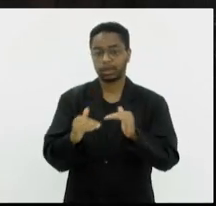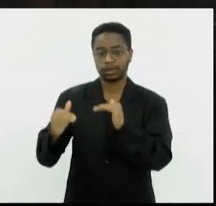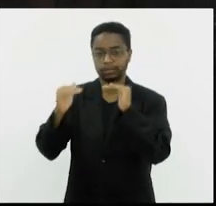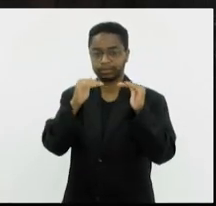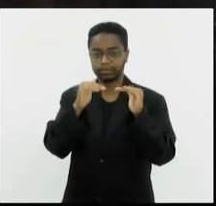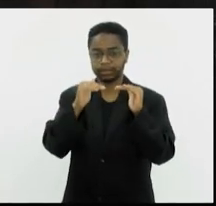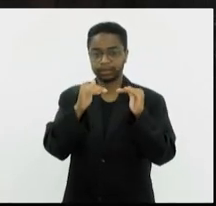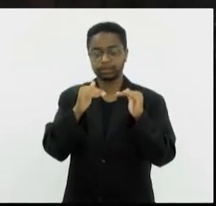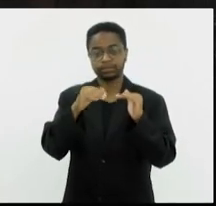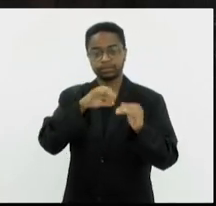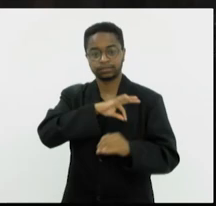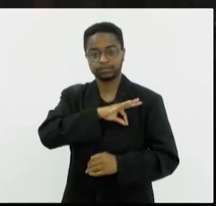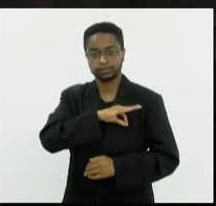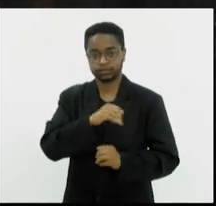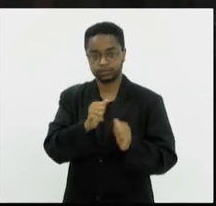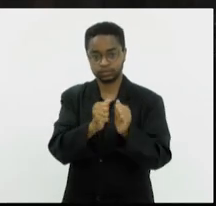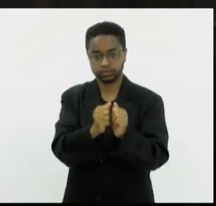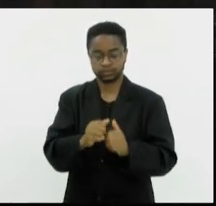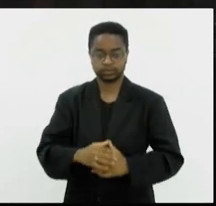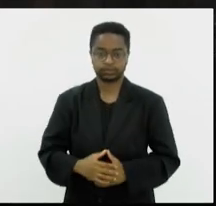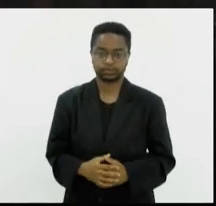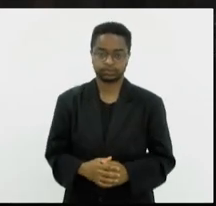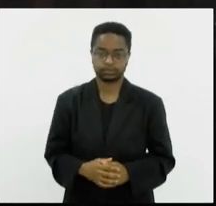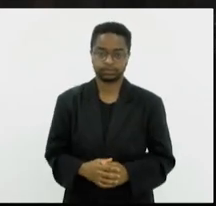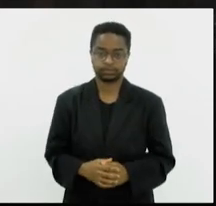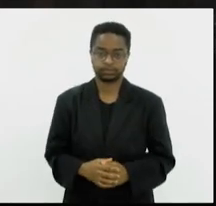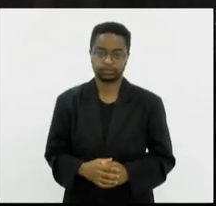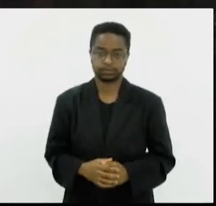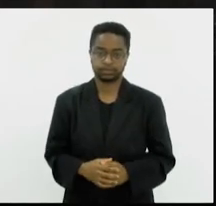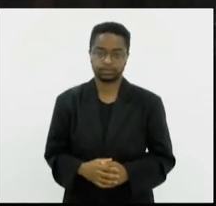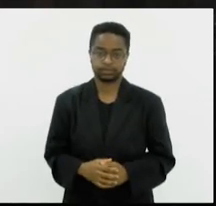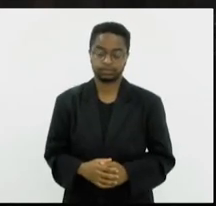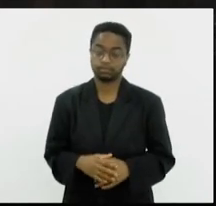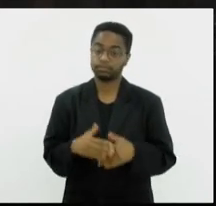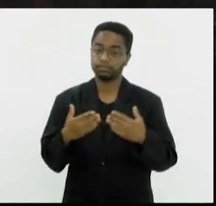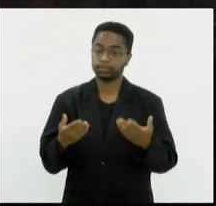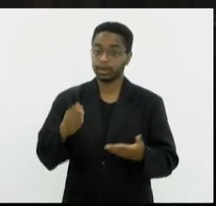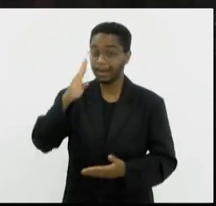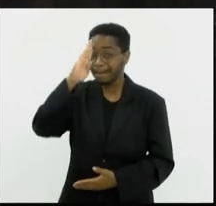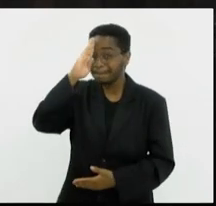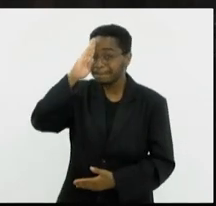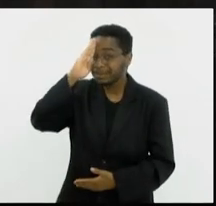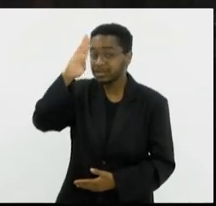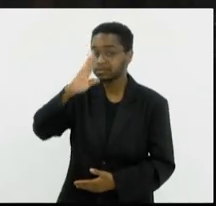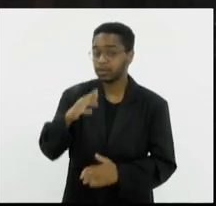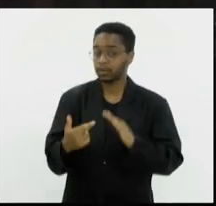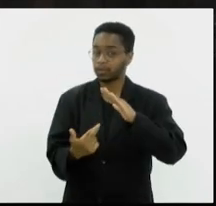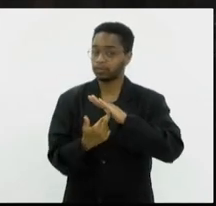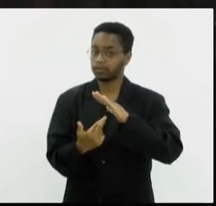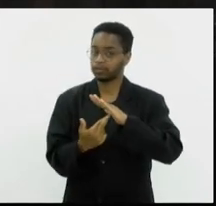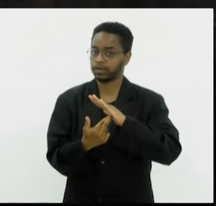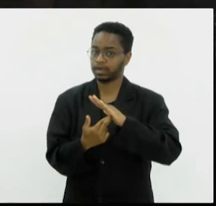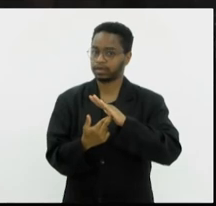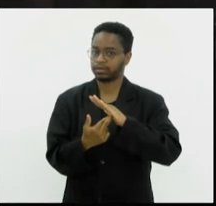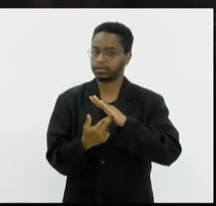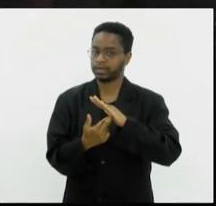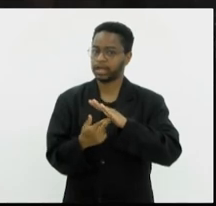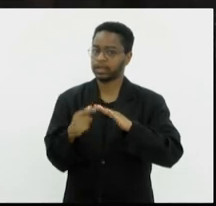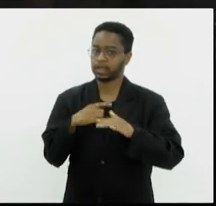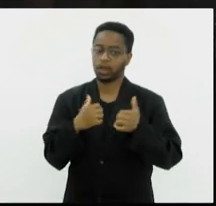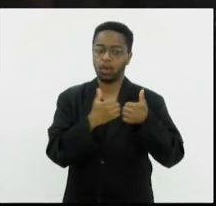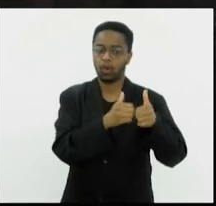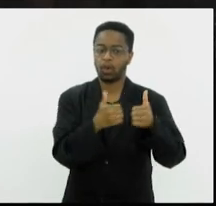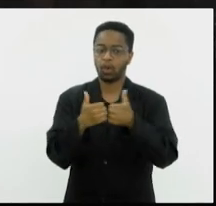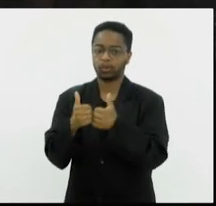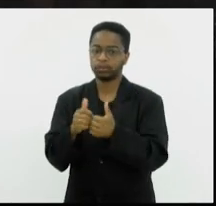policial presente e é a principal rodoviária inter estadual do